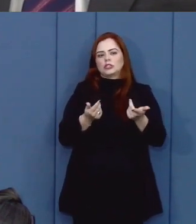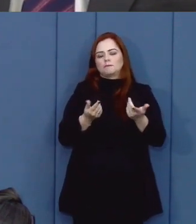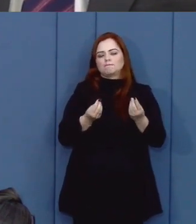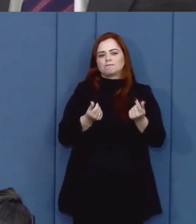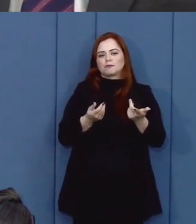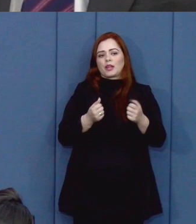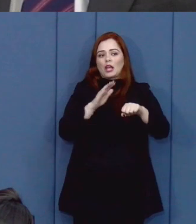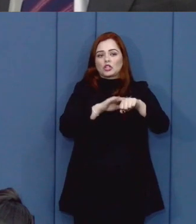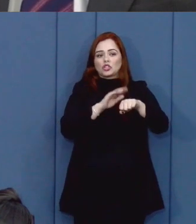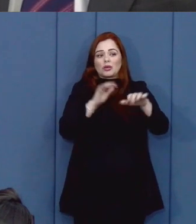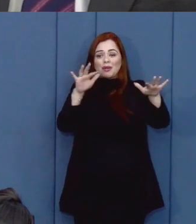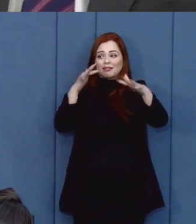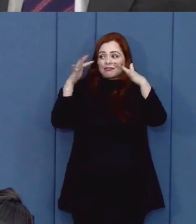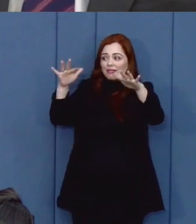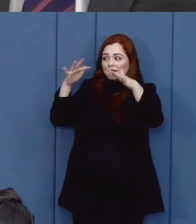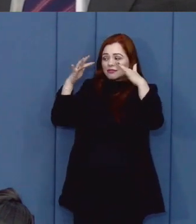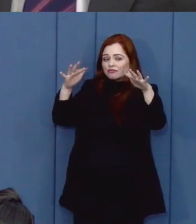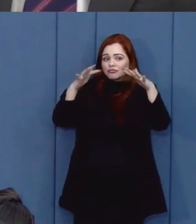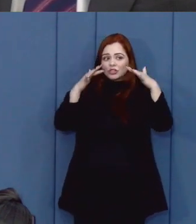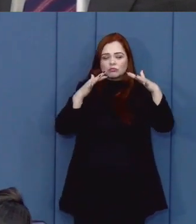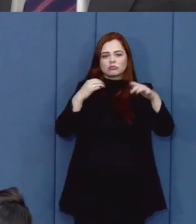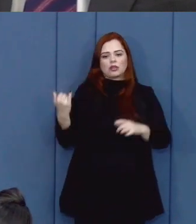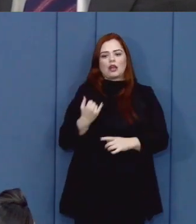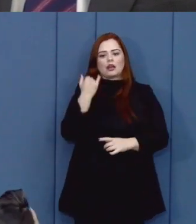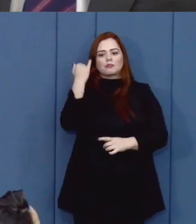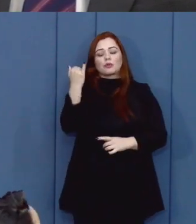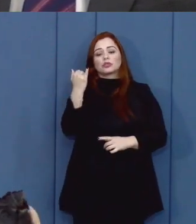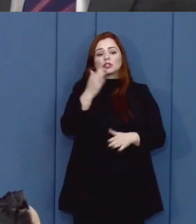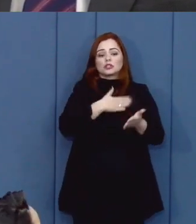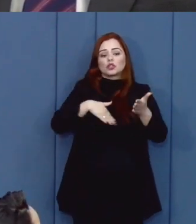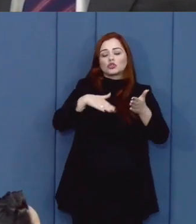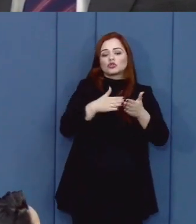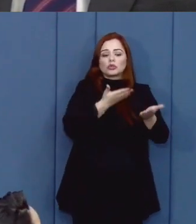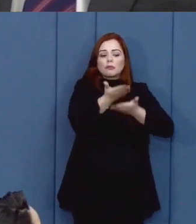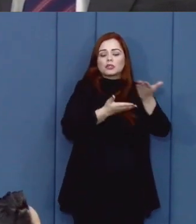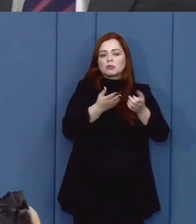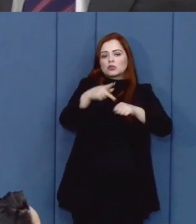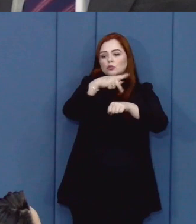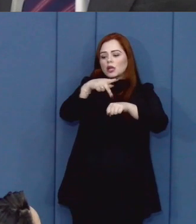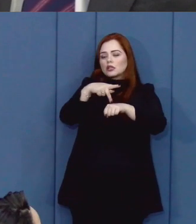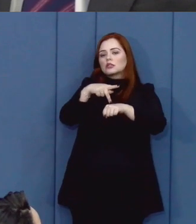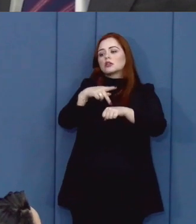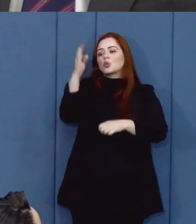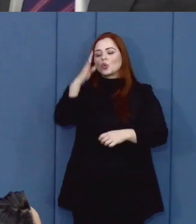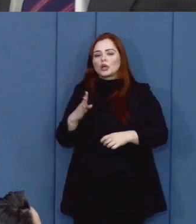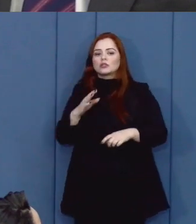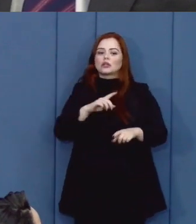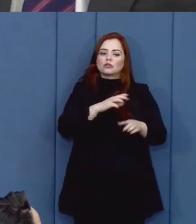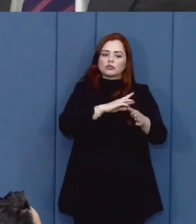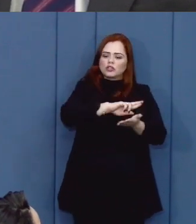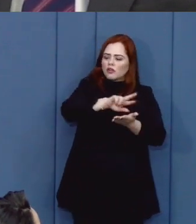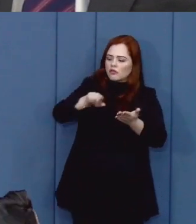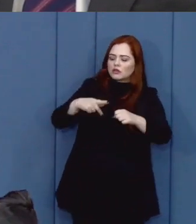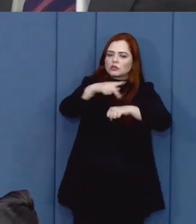né, chamar atenção justamente para a importância desse fórum, para a importância da participação do Brasil e dos demais países em desenvolvimento